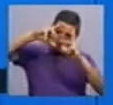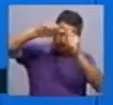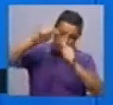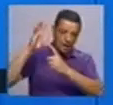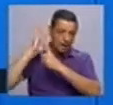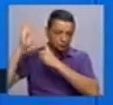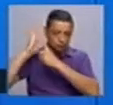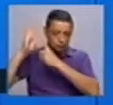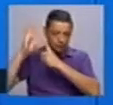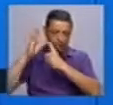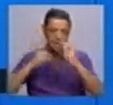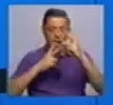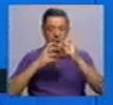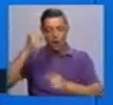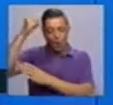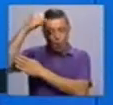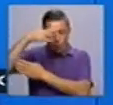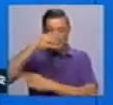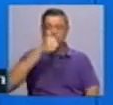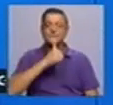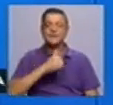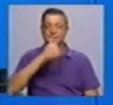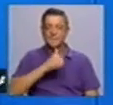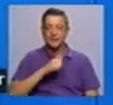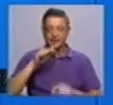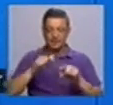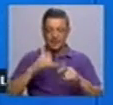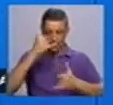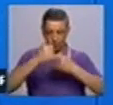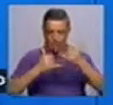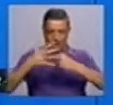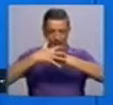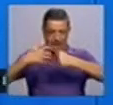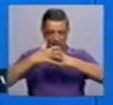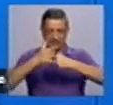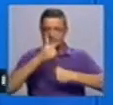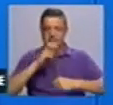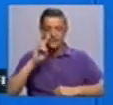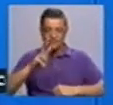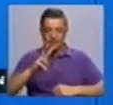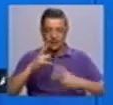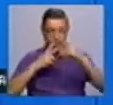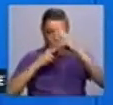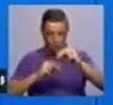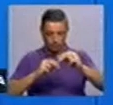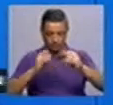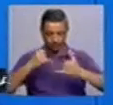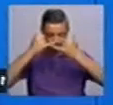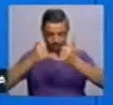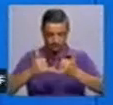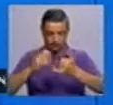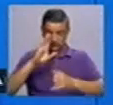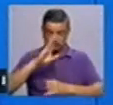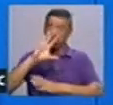sombra, a luz vermelha. E, portanto, esta cor mais alaranjada avermelhada que nós vamos ver na Lua no eclipse total, se a